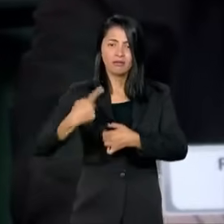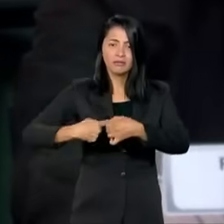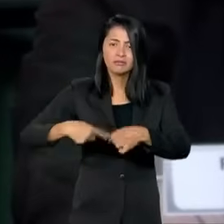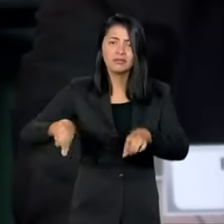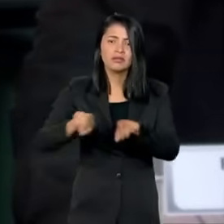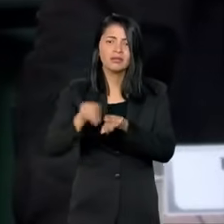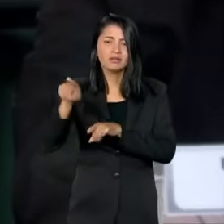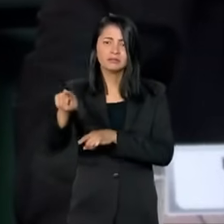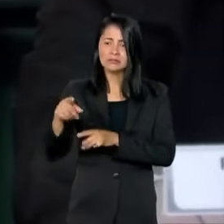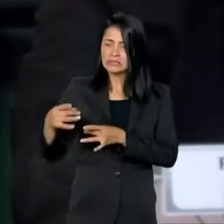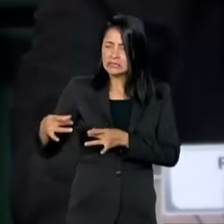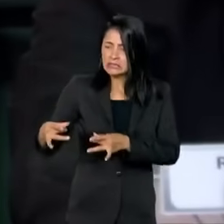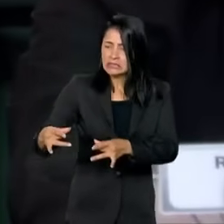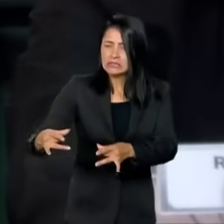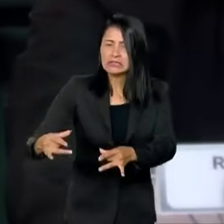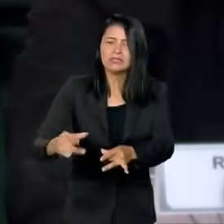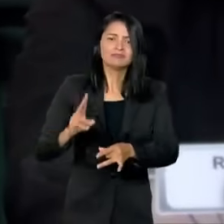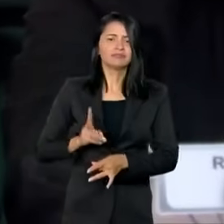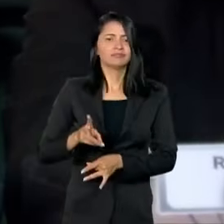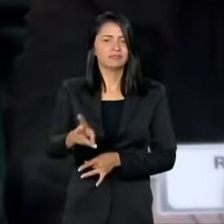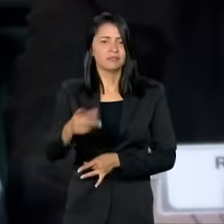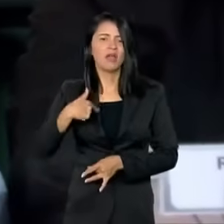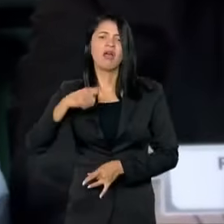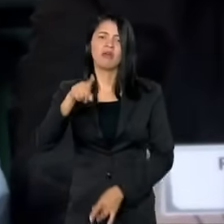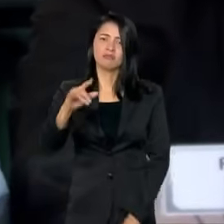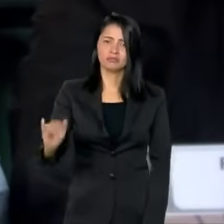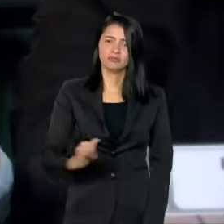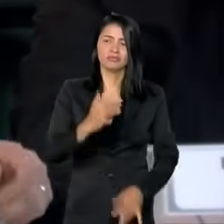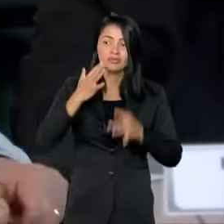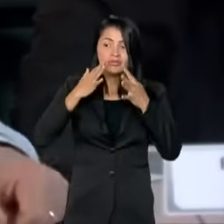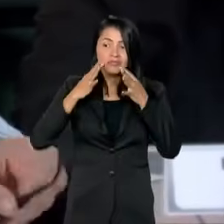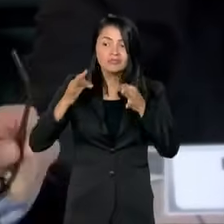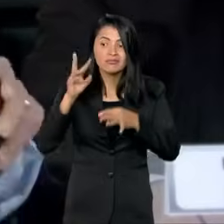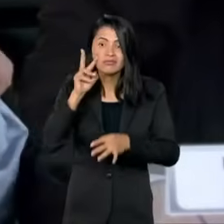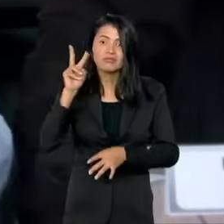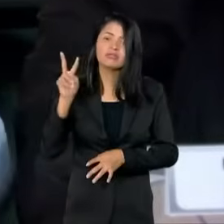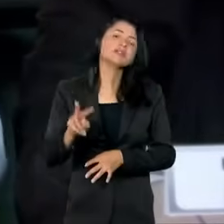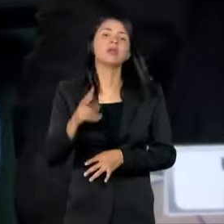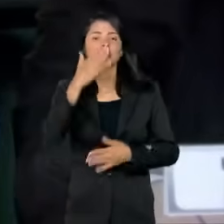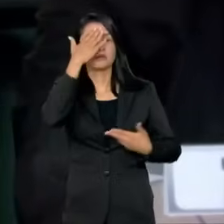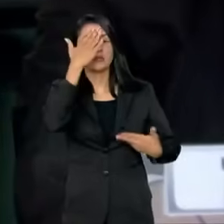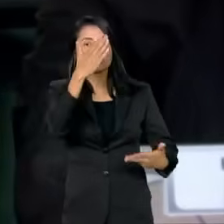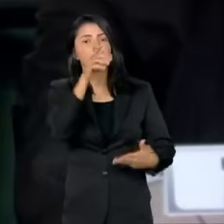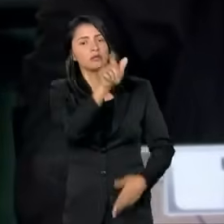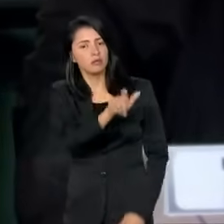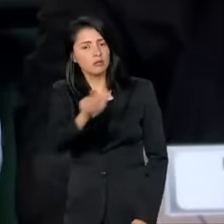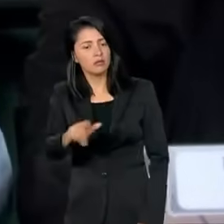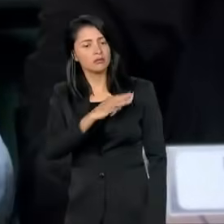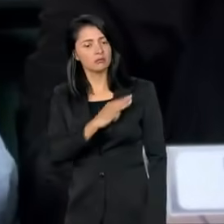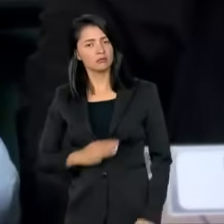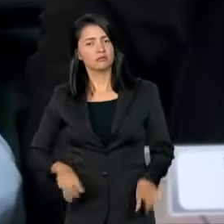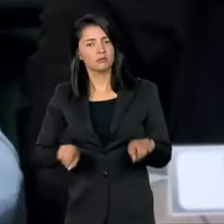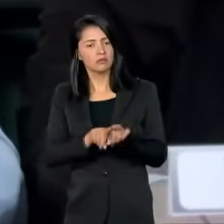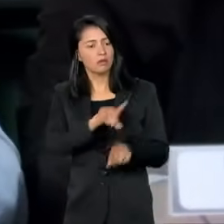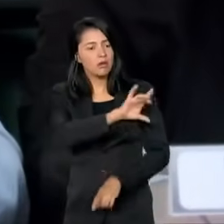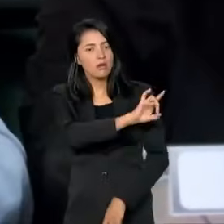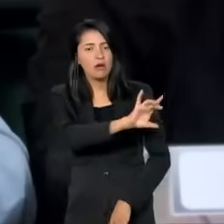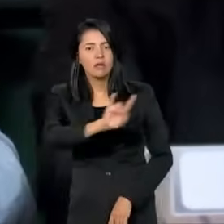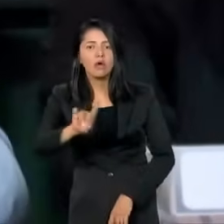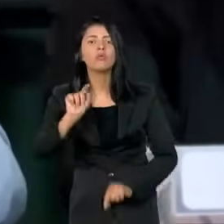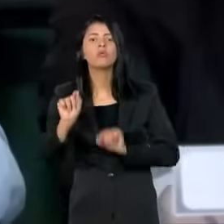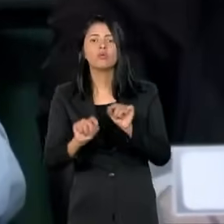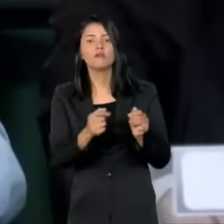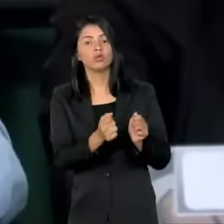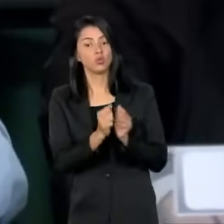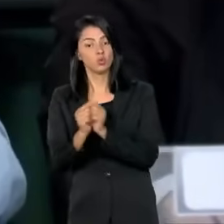isso é muito importante. Então eu quero agradecer também os ministros que estão aqui, porque cada um deles que eu trago comigo é